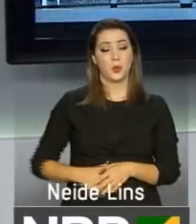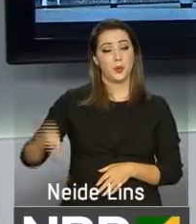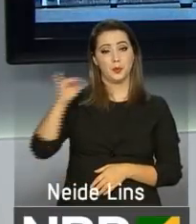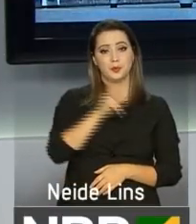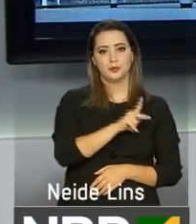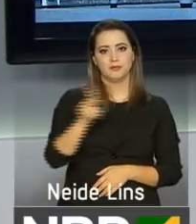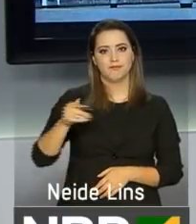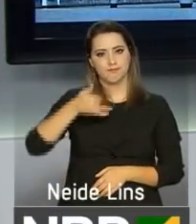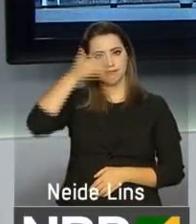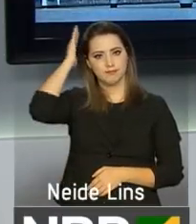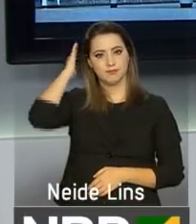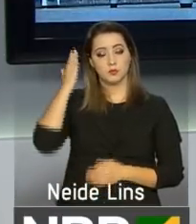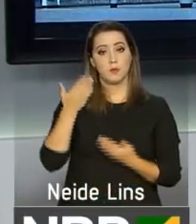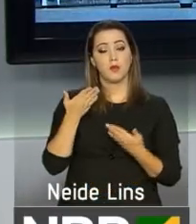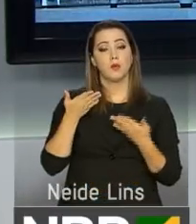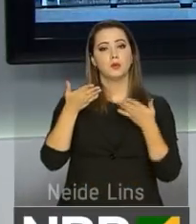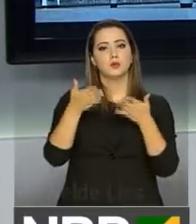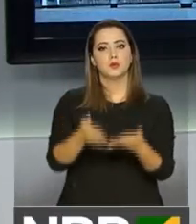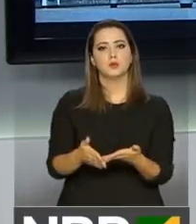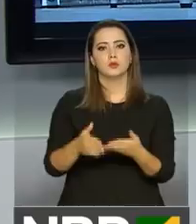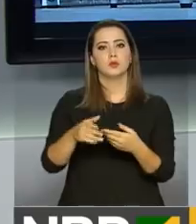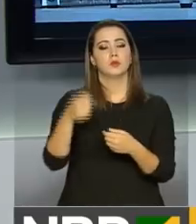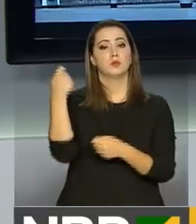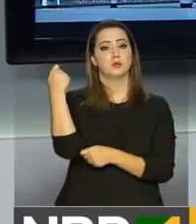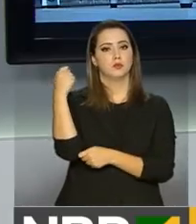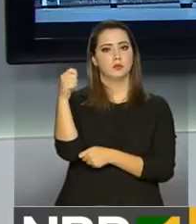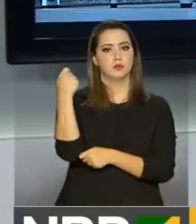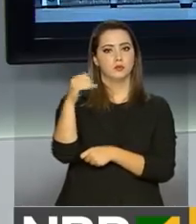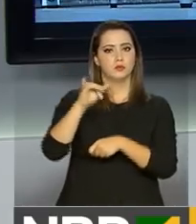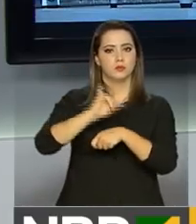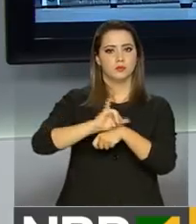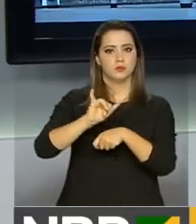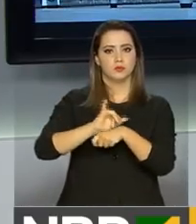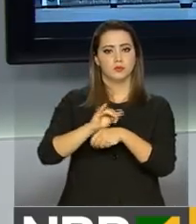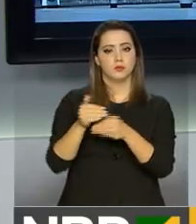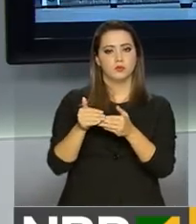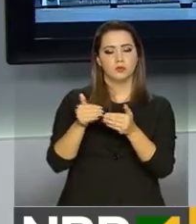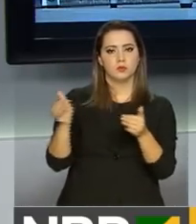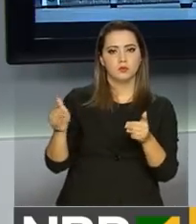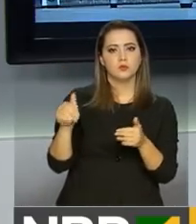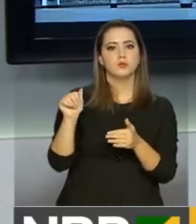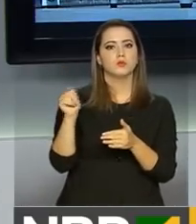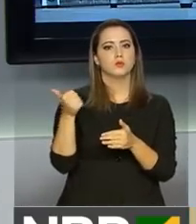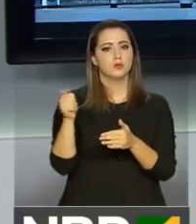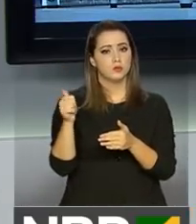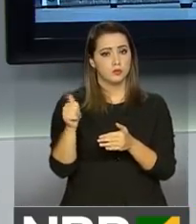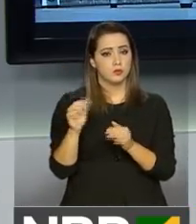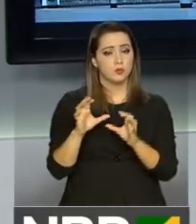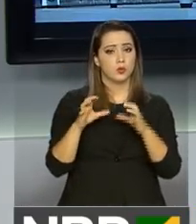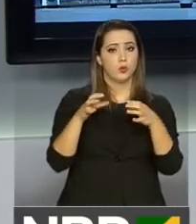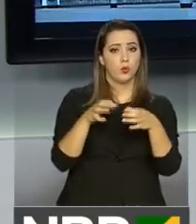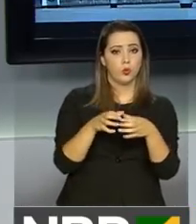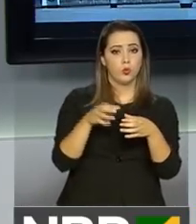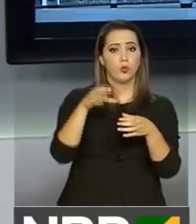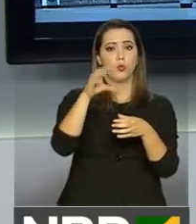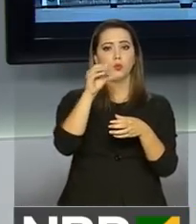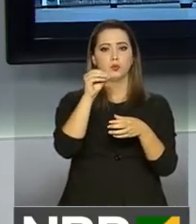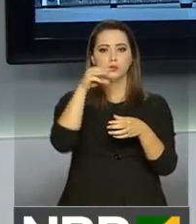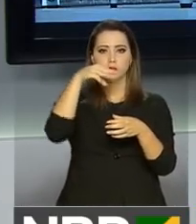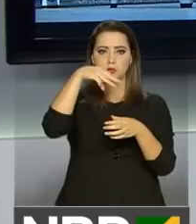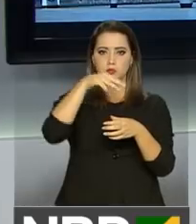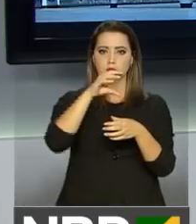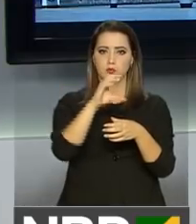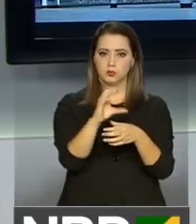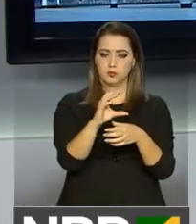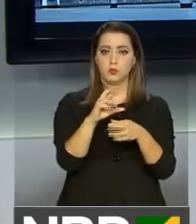Olá, o presidente Michel Temer participou em Buenos Aires, na Argentina, da sessão de abertura da 11ª Conferência Ministerial